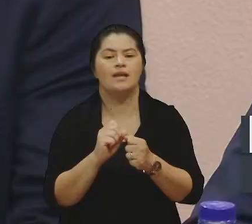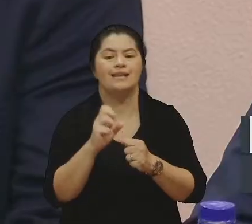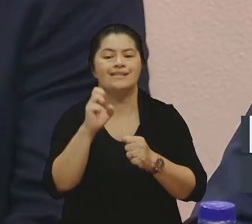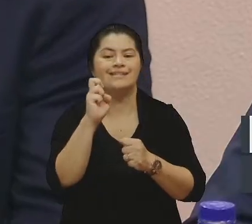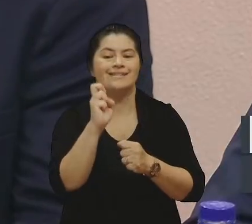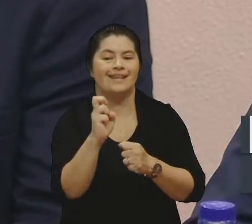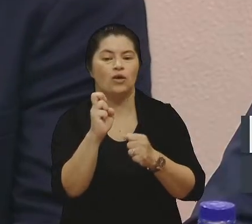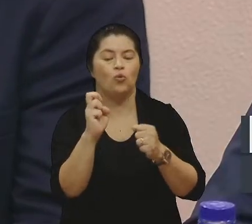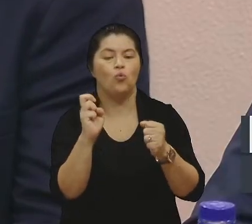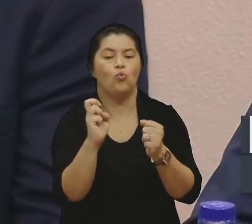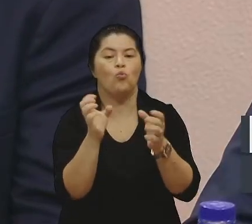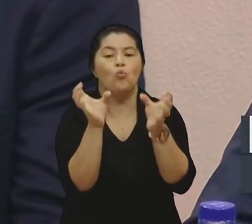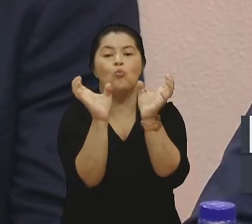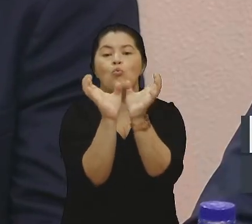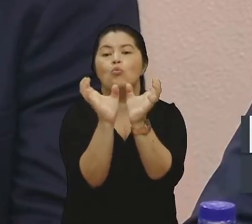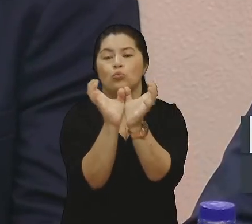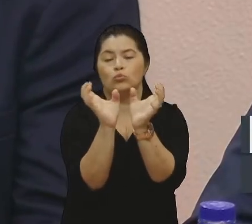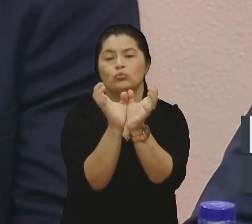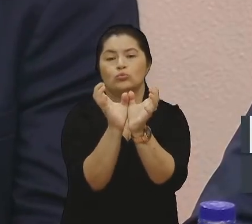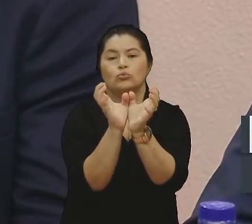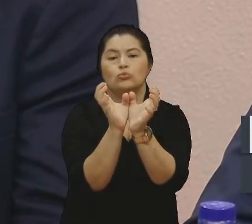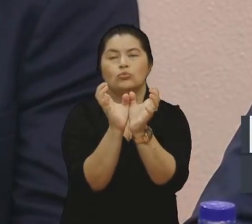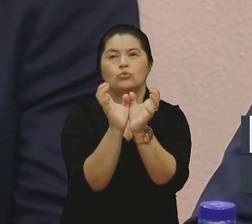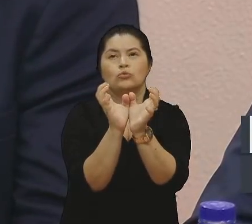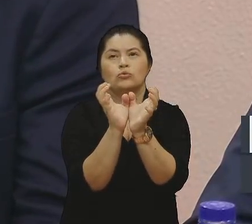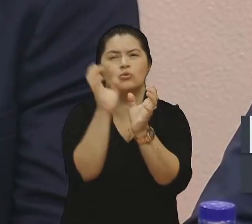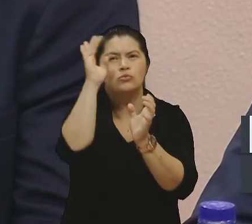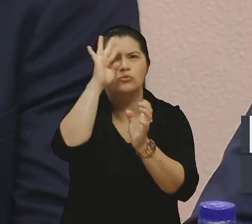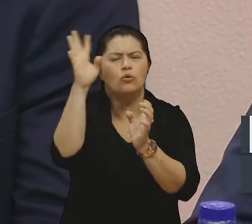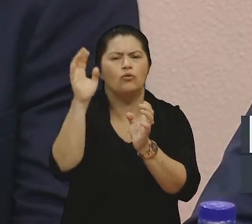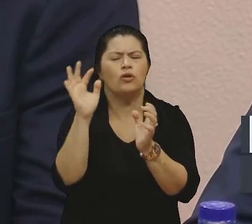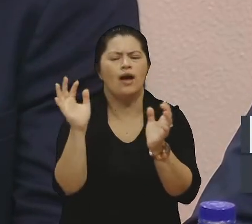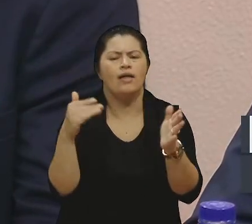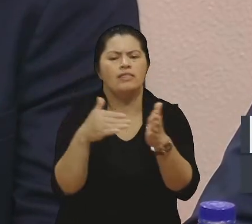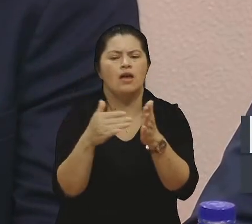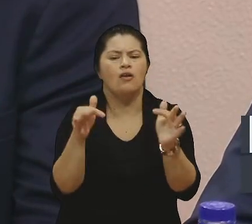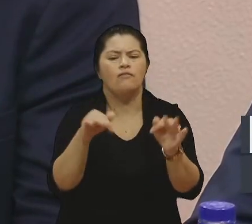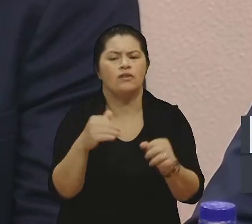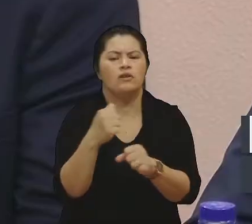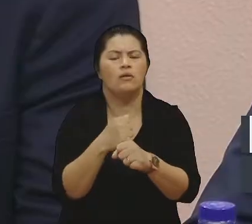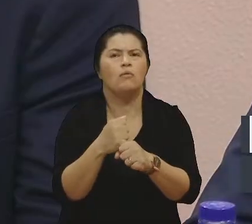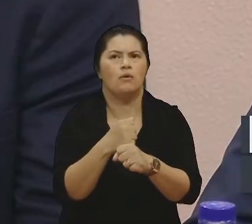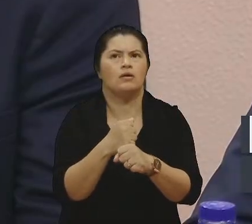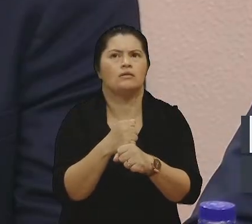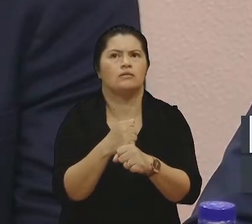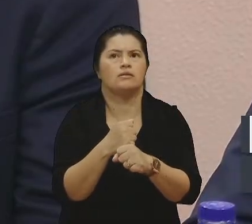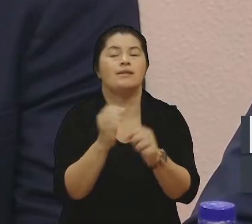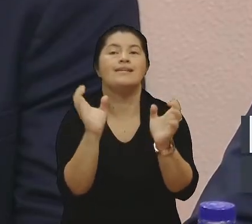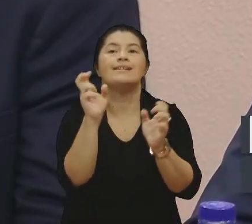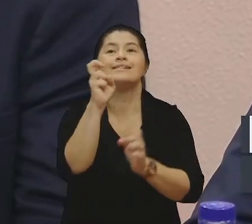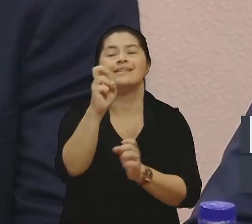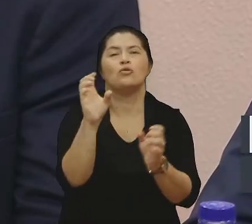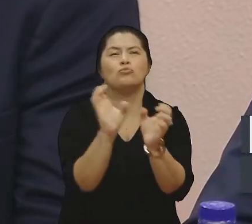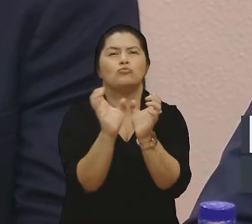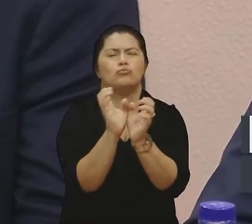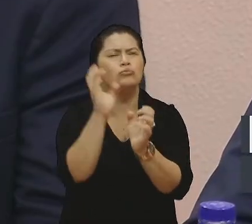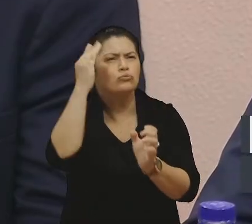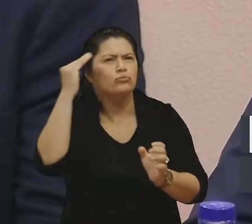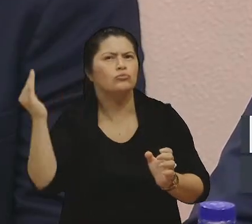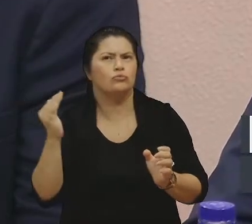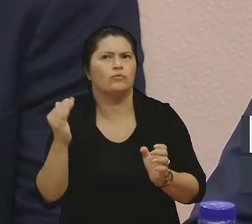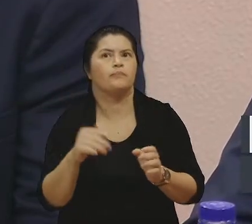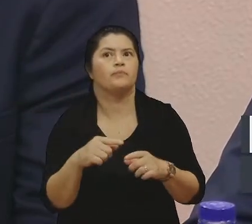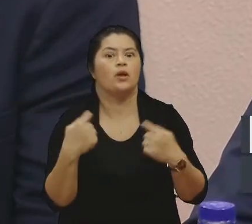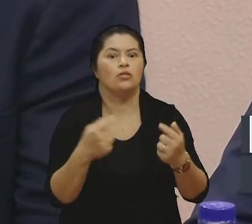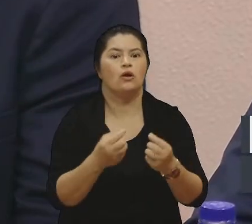está previsto inicialmente, e o nosso sonho é que ao final desse ano essas 5 turmas sejam um sucesso e que a gente